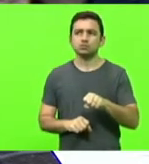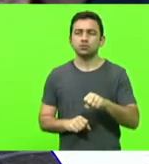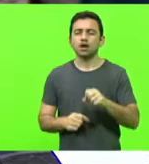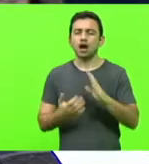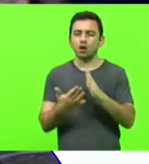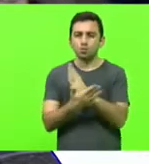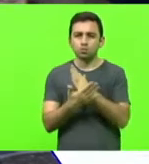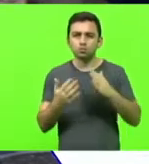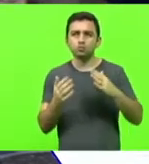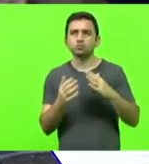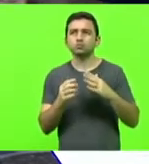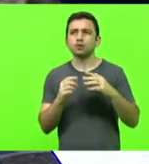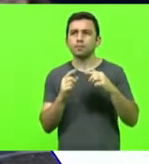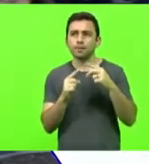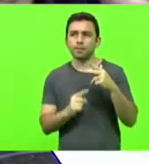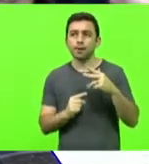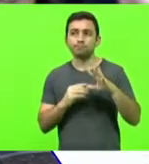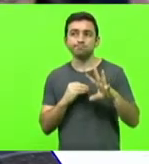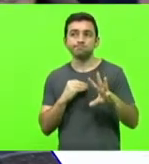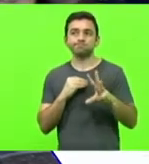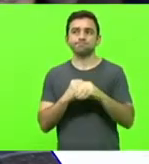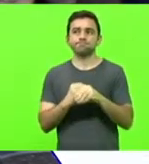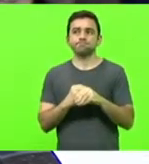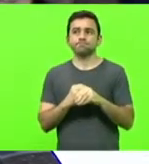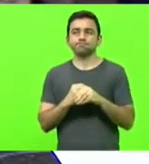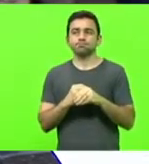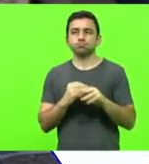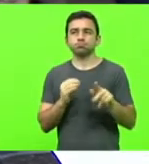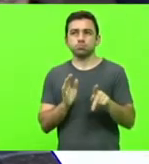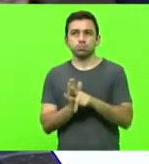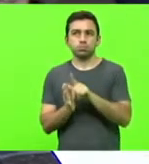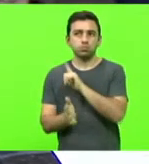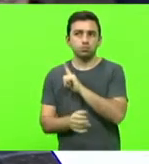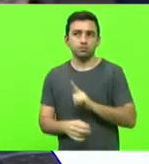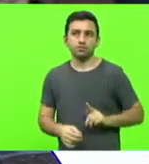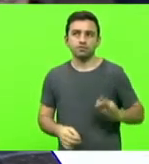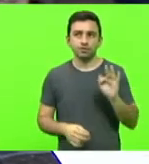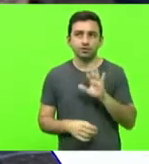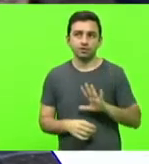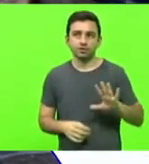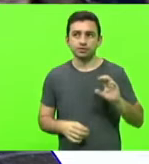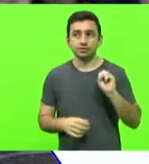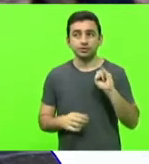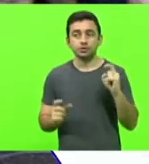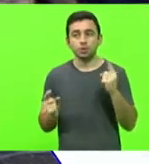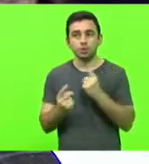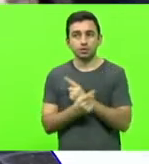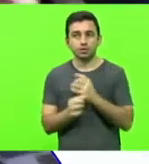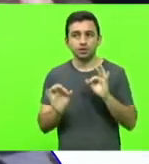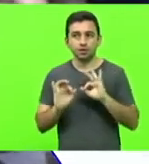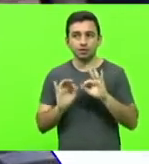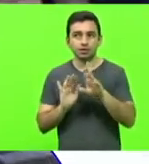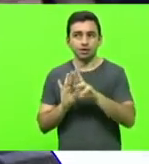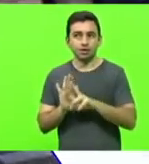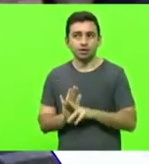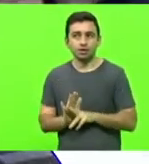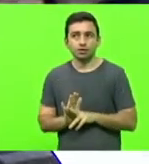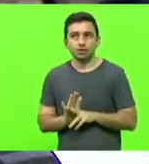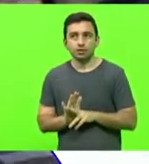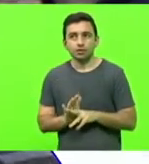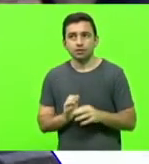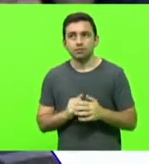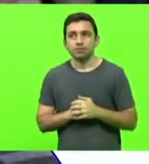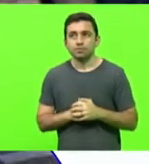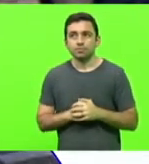específicas, suplementarmente à União, desde que não contrarie as normas gerais. E, senhor